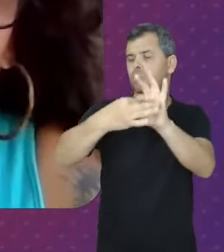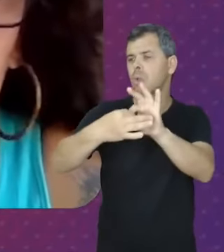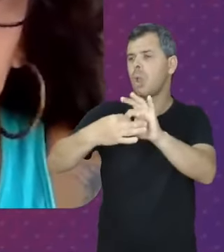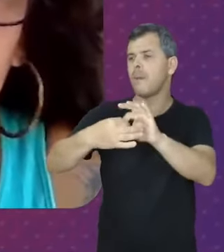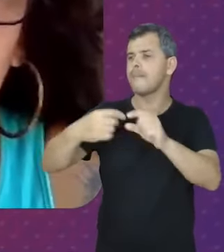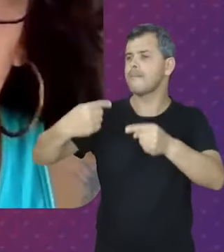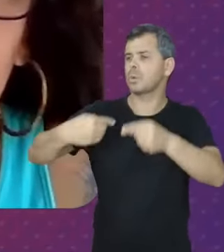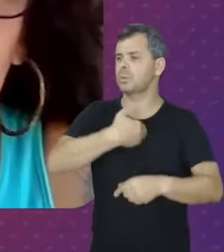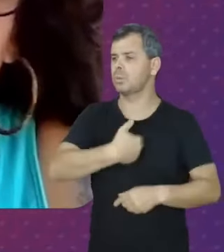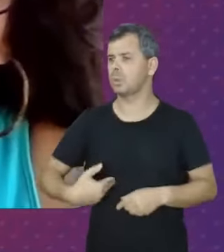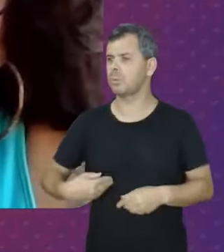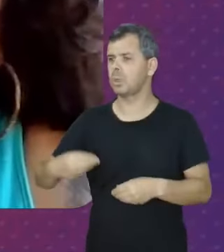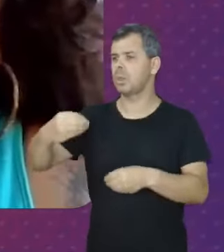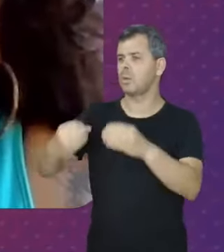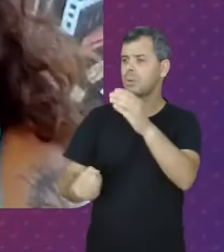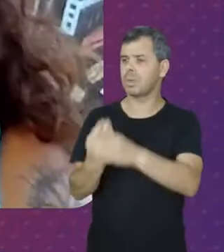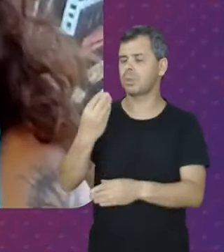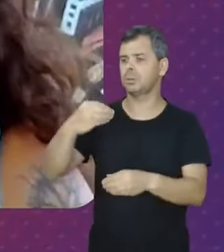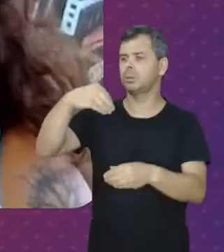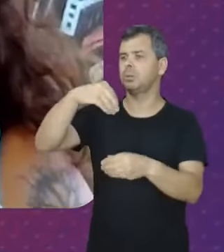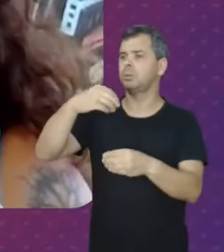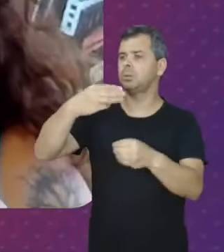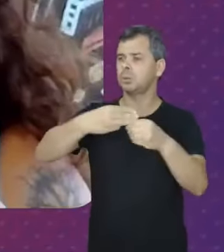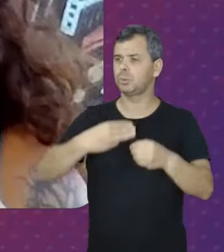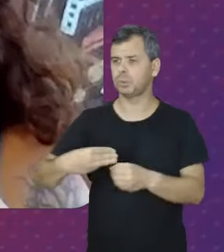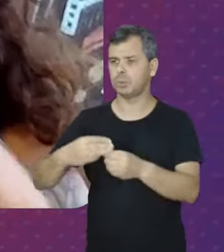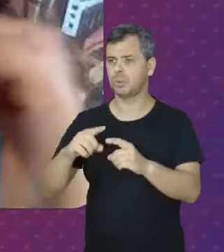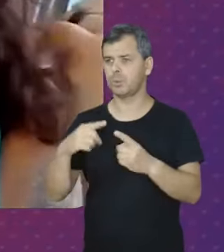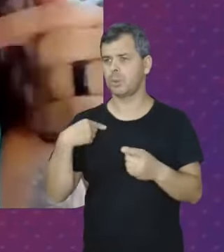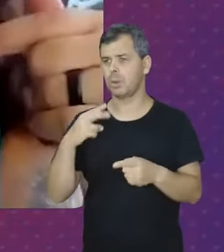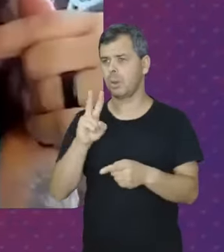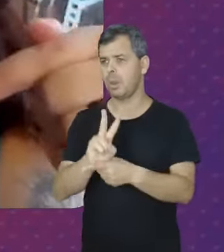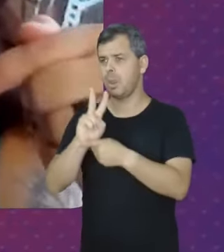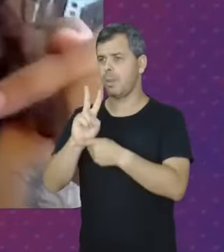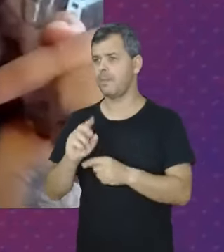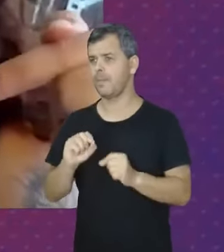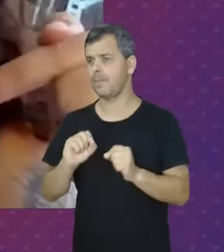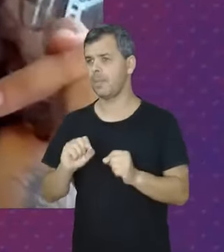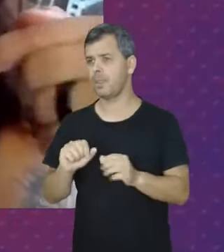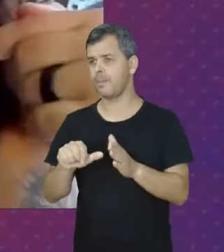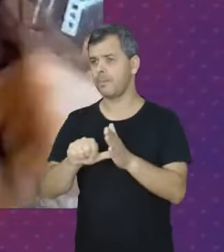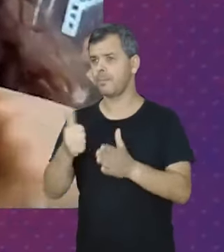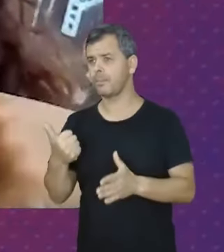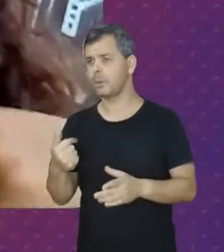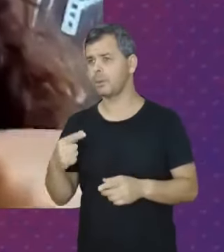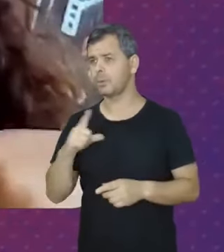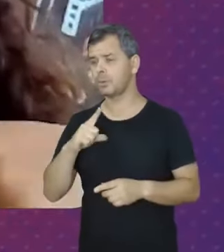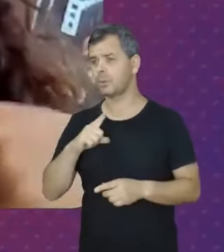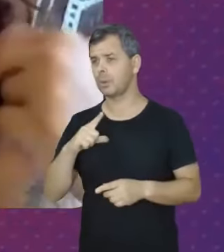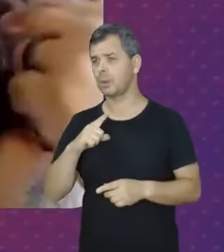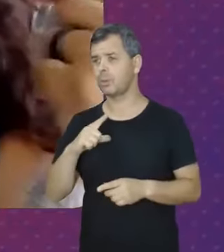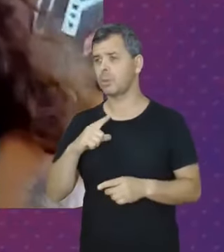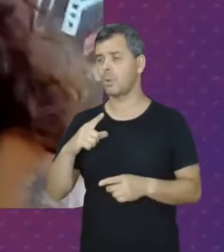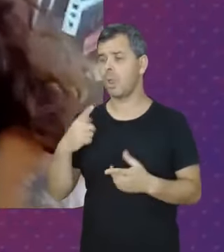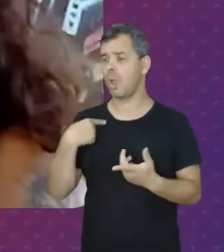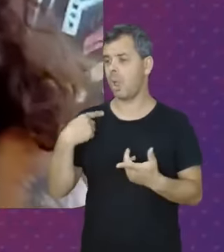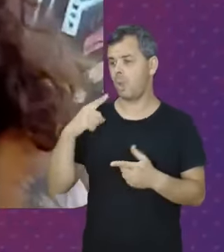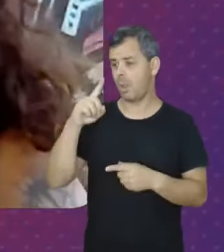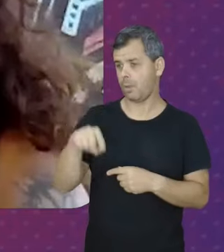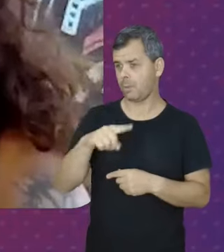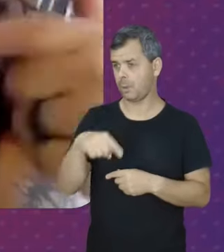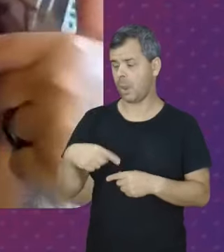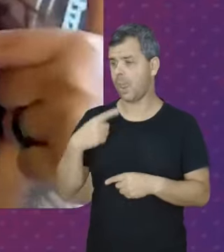são implementadas nos municípios. Então, resguardar primeiro, essa coisa. Quando tem uma violação, é